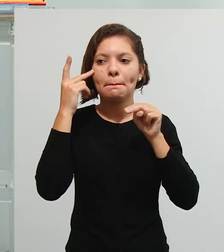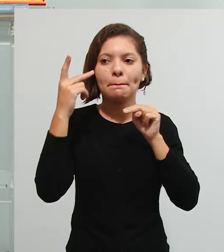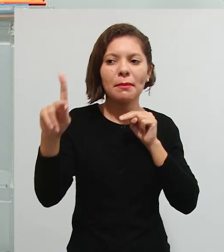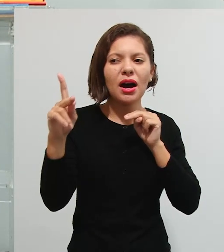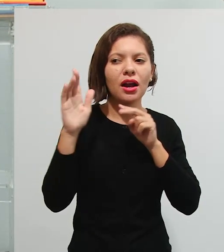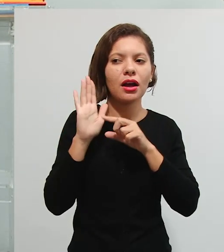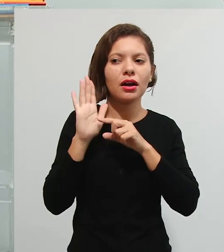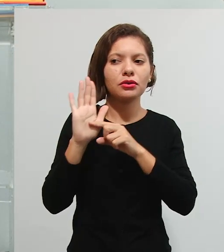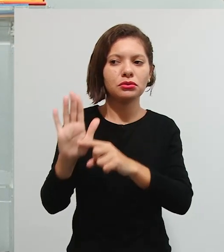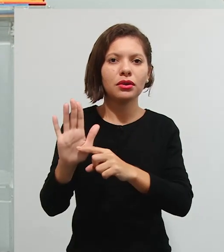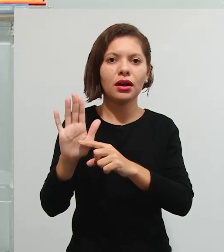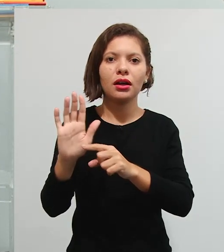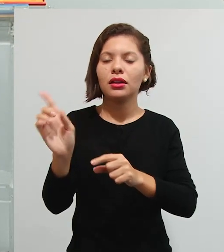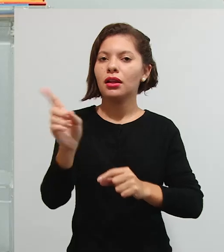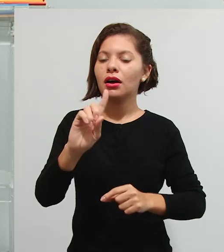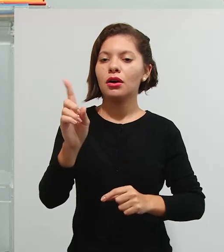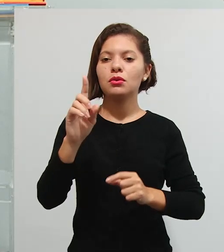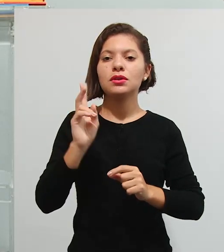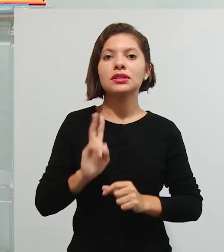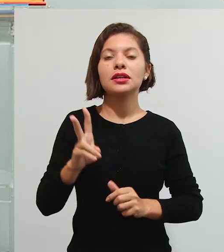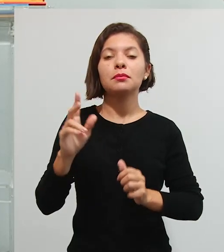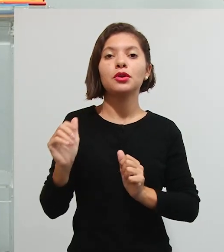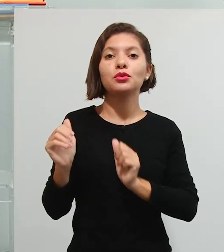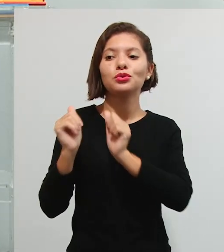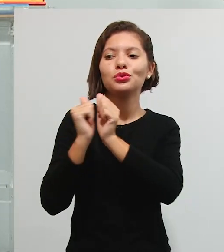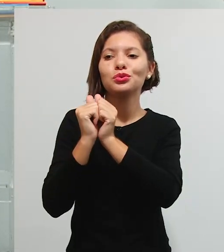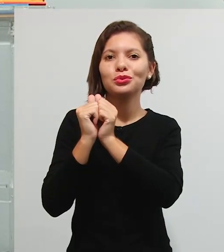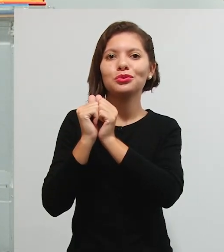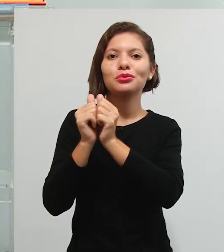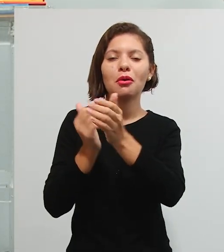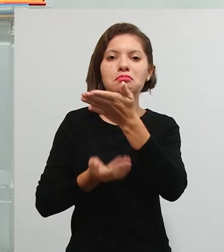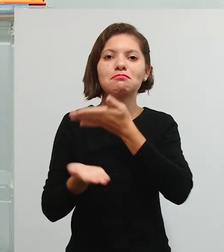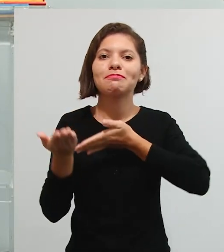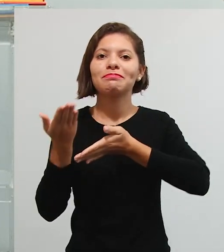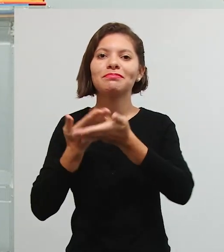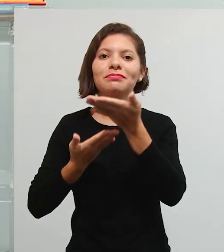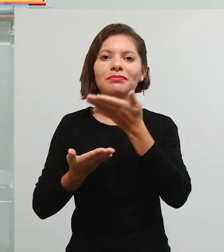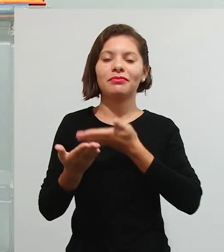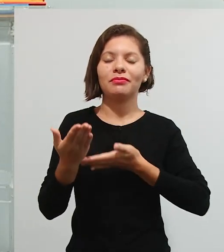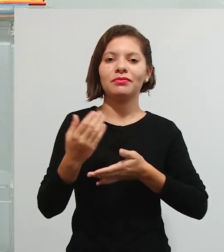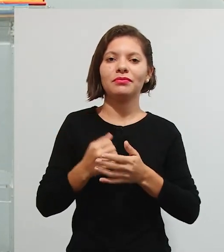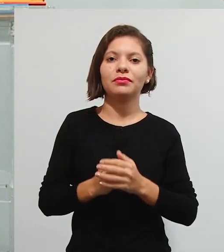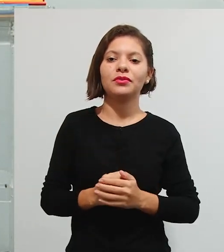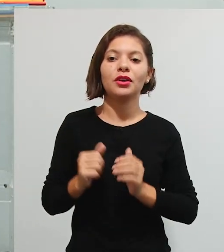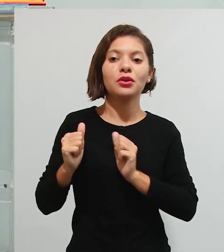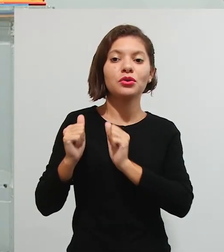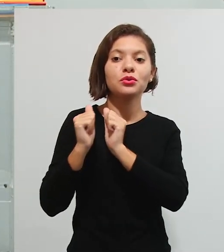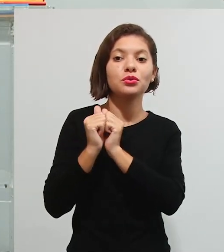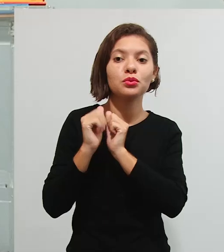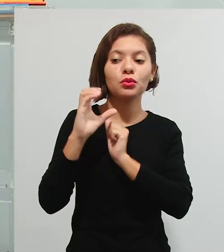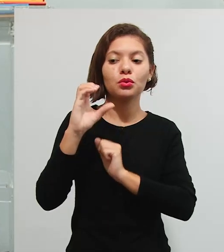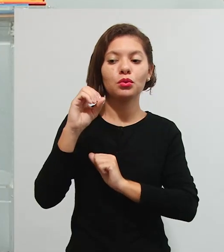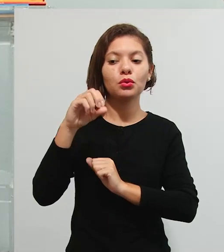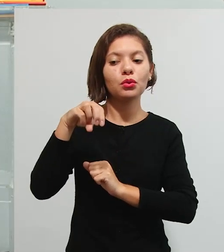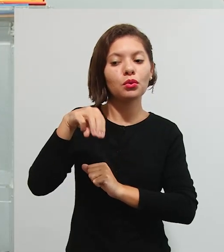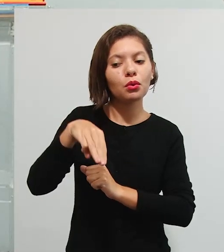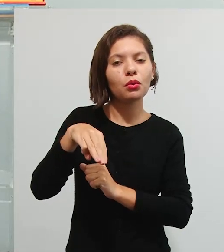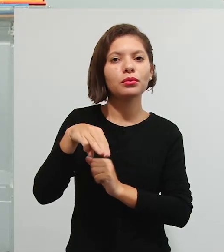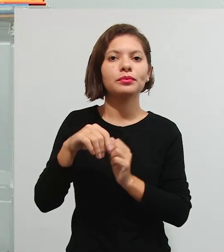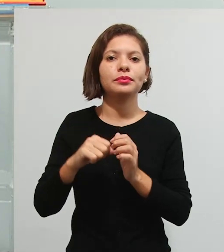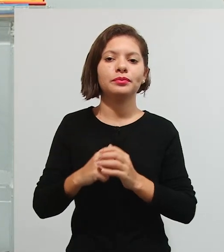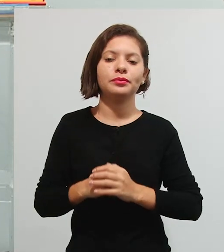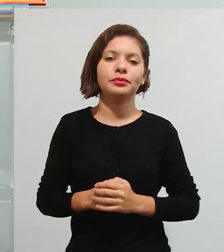faz para alguém. Então, não é você, por exemplo, você enquanto professor, pesquisador, acadêmico do curso de pedagogia, que vai dizer